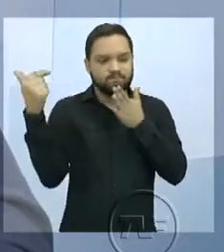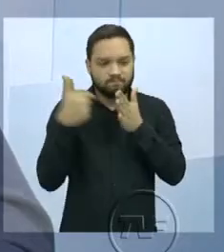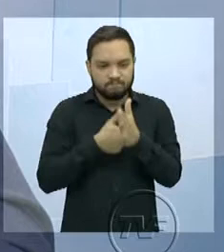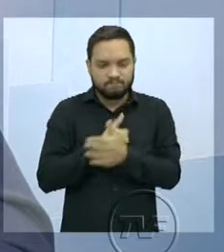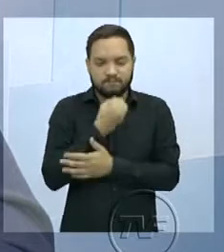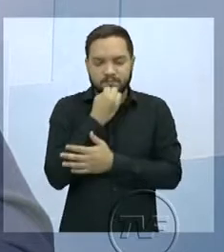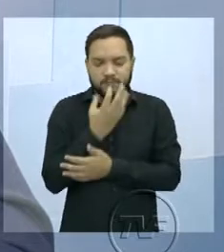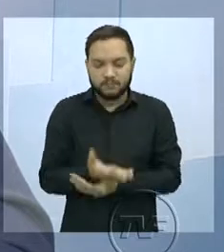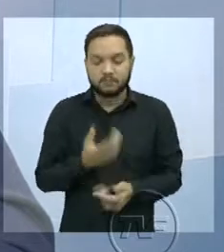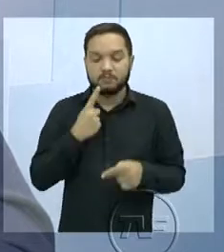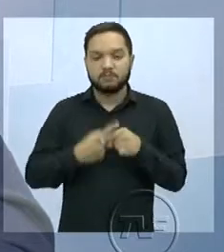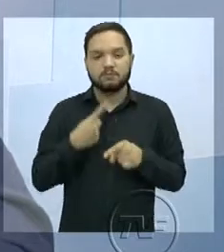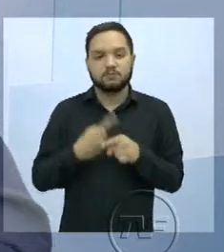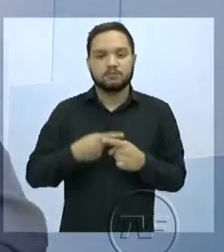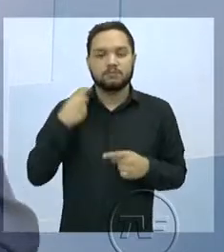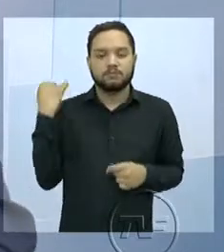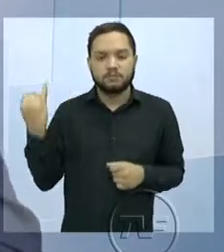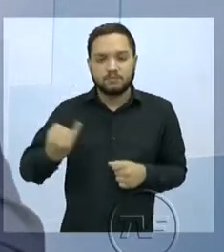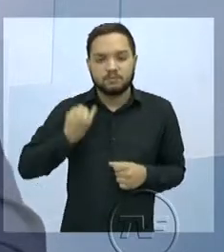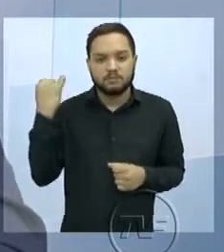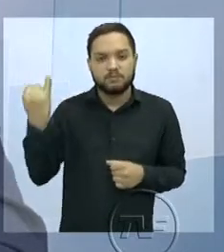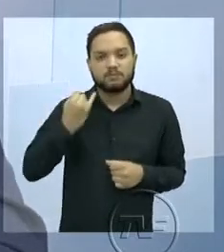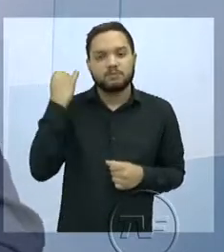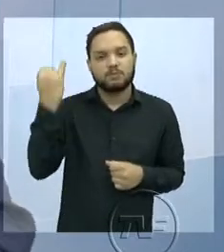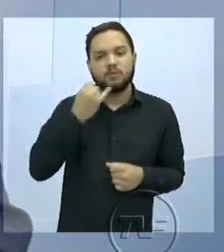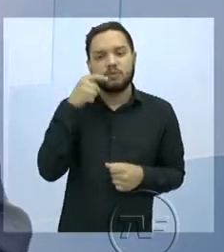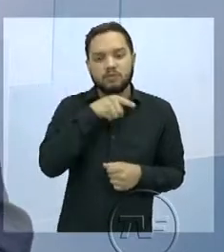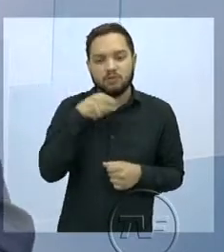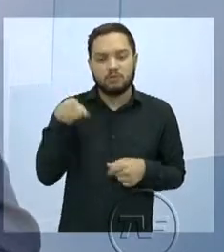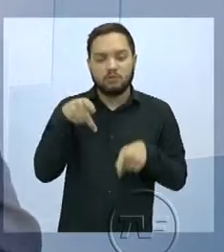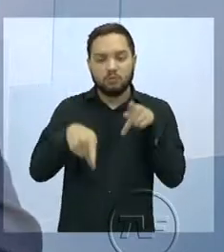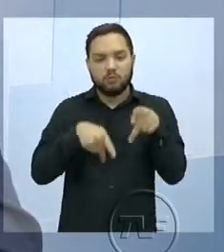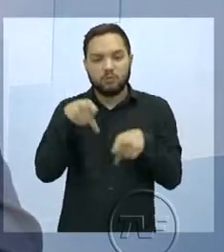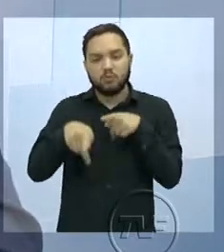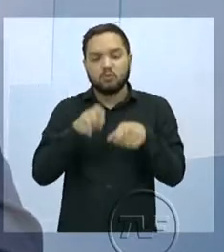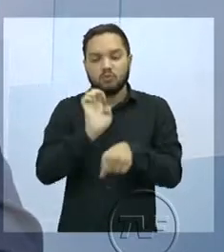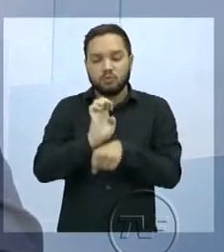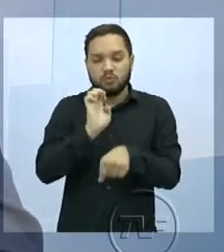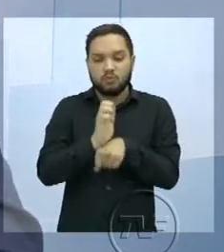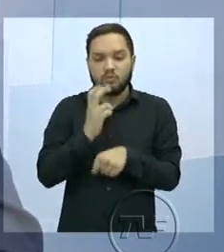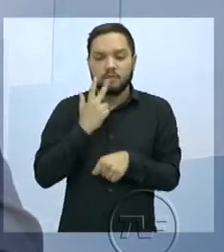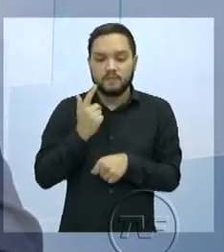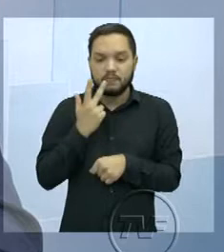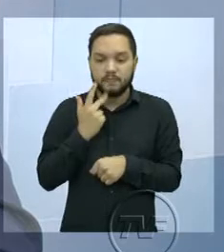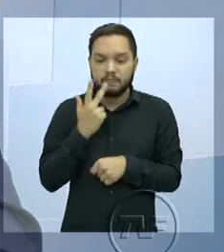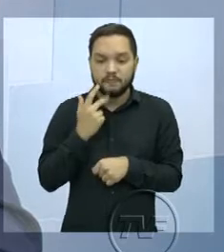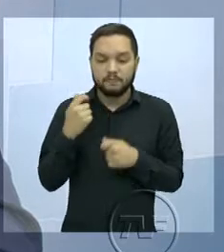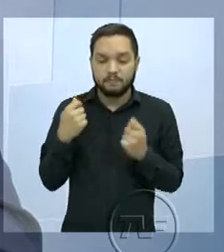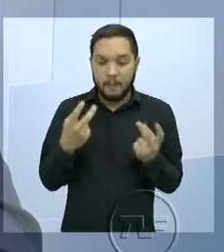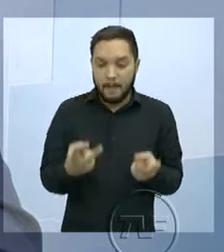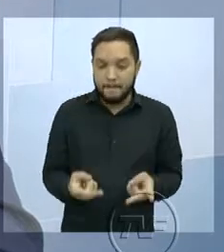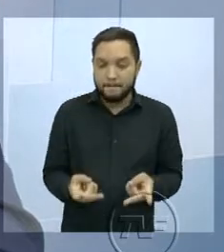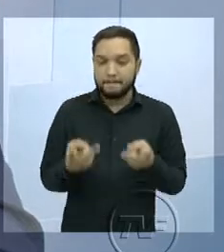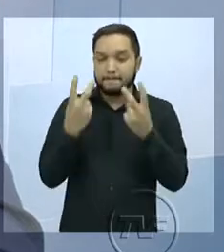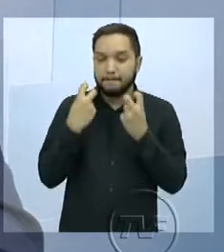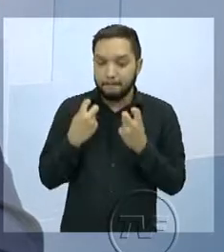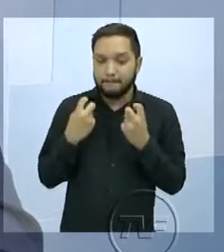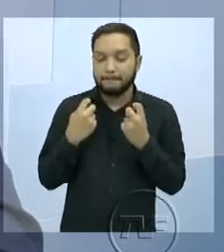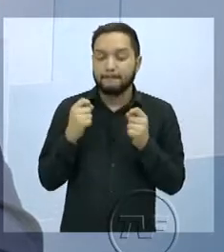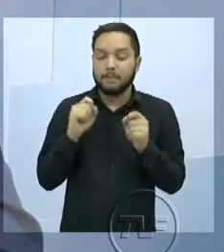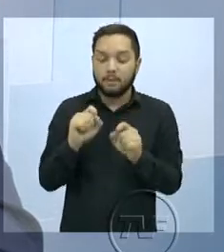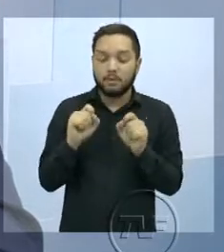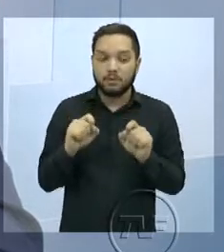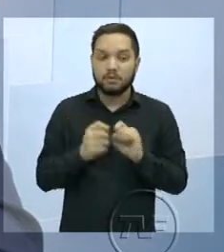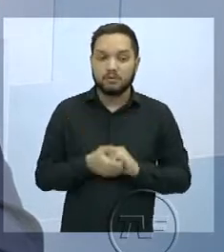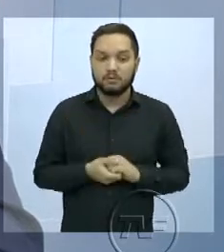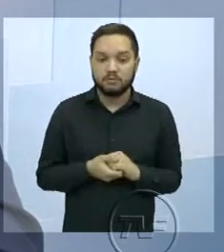é importantíssimo que o povo de Fortaleza, o povo do estado de Ceará, perceba o quão grave é, por